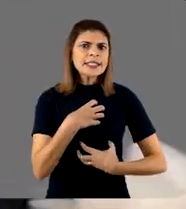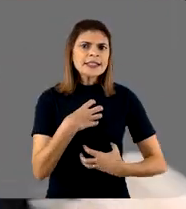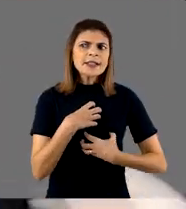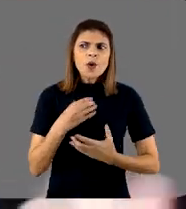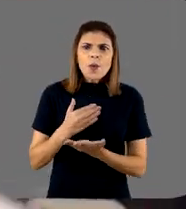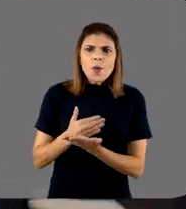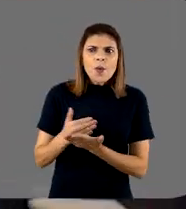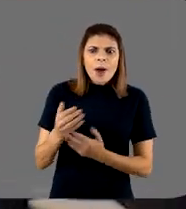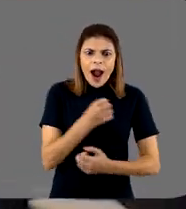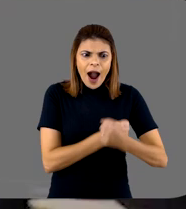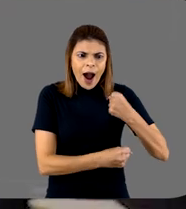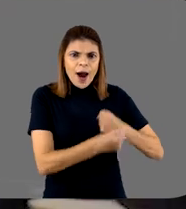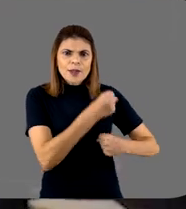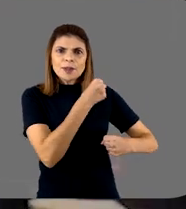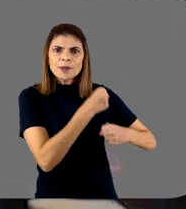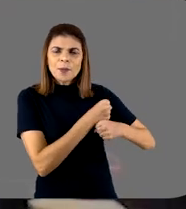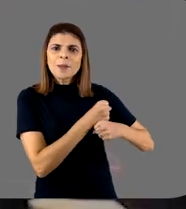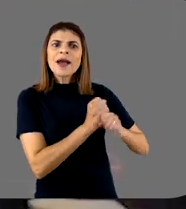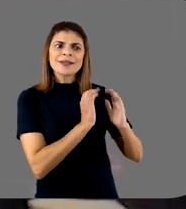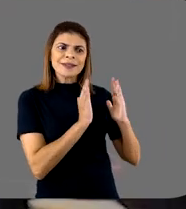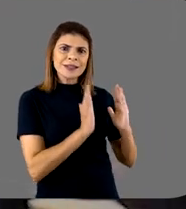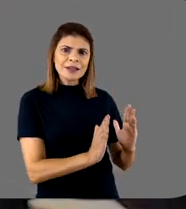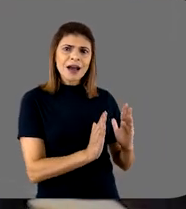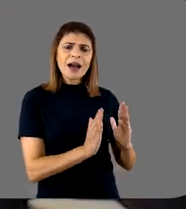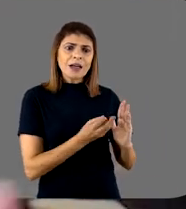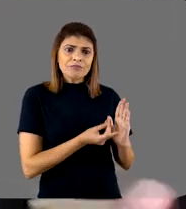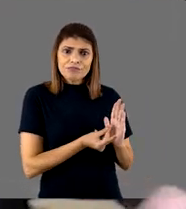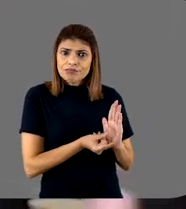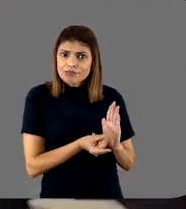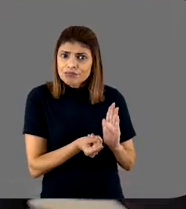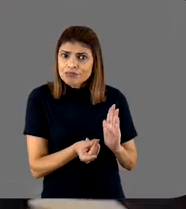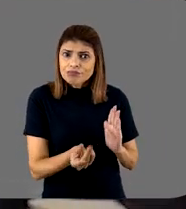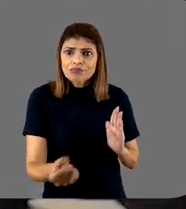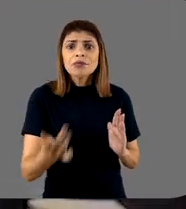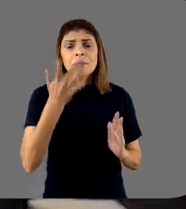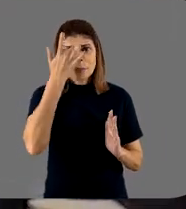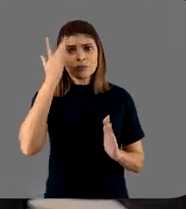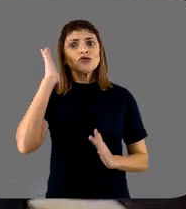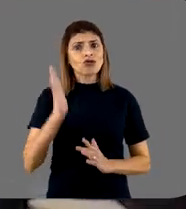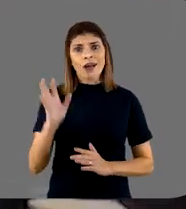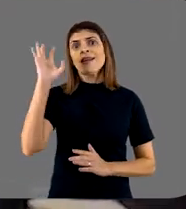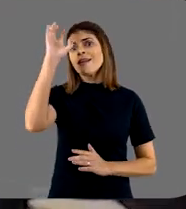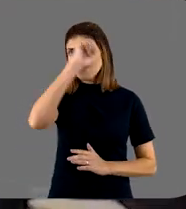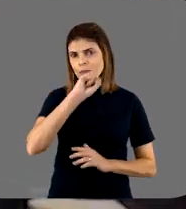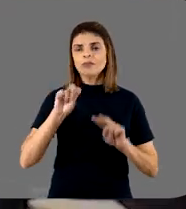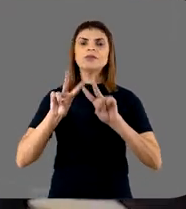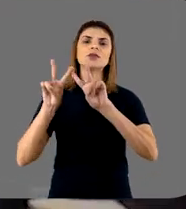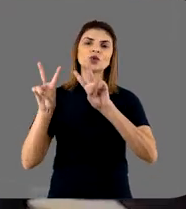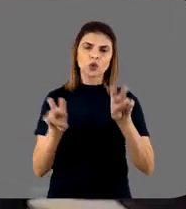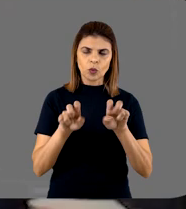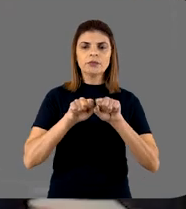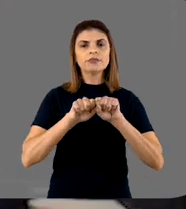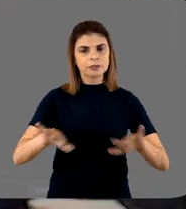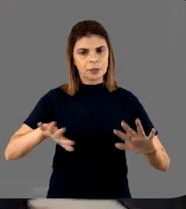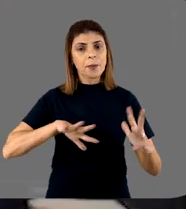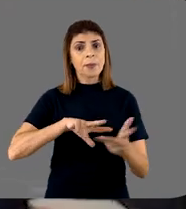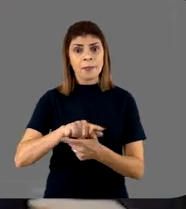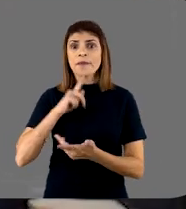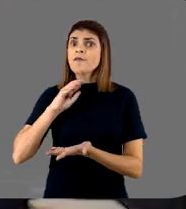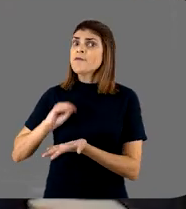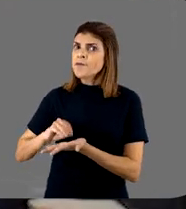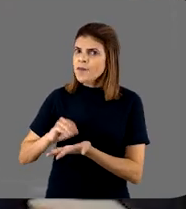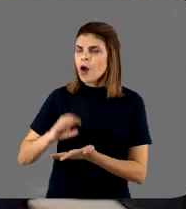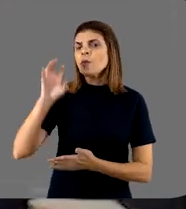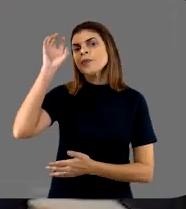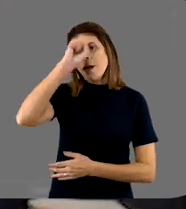sentimento lá do início do ano passado que perdura, né? Muita gente já aprendeu sobre a pandemia, mas muito se